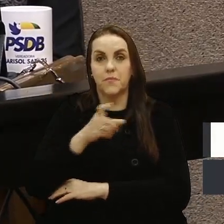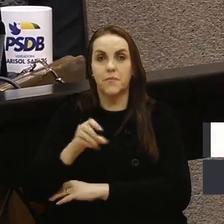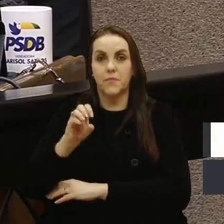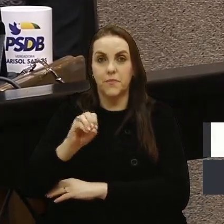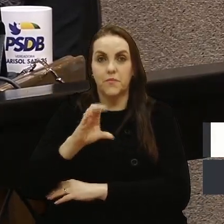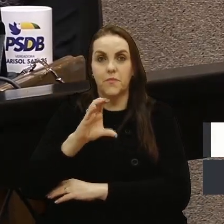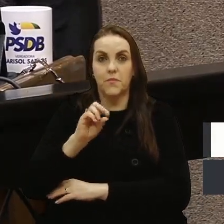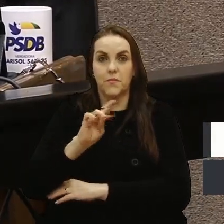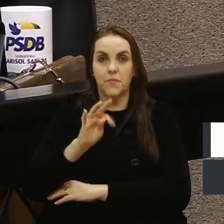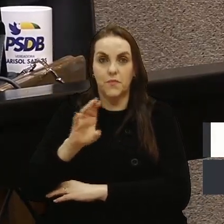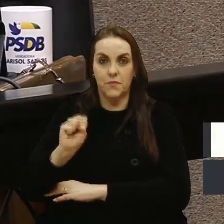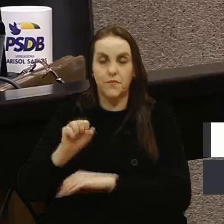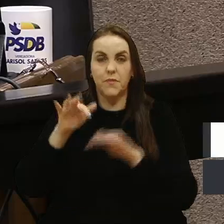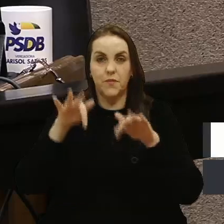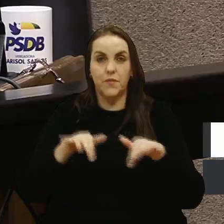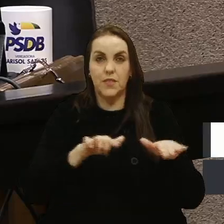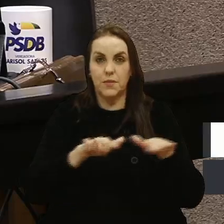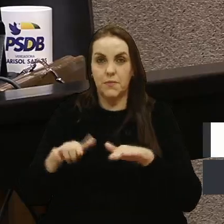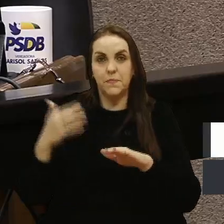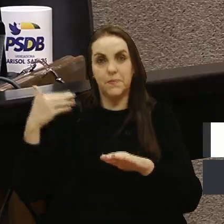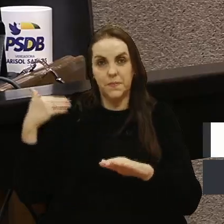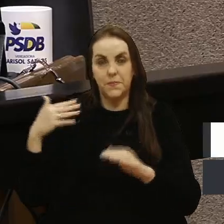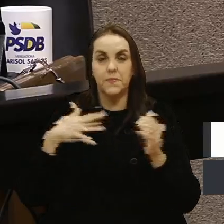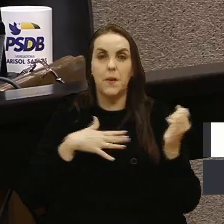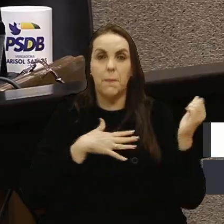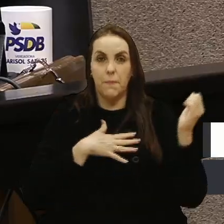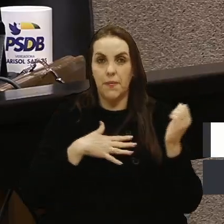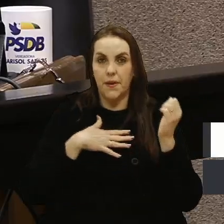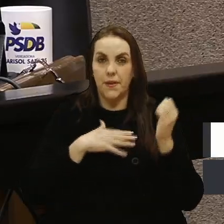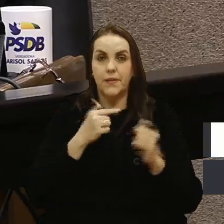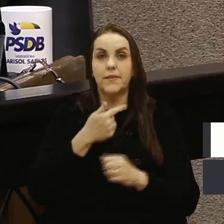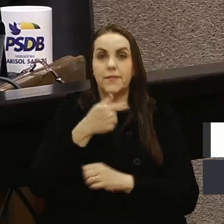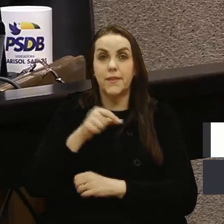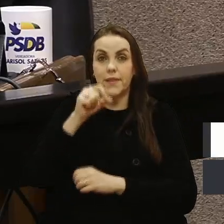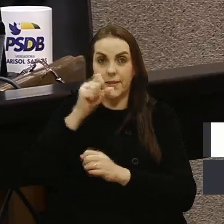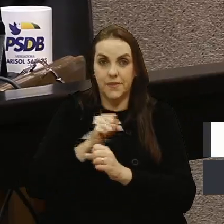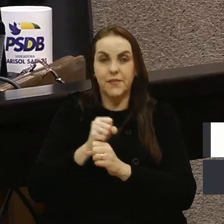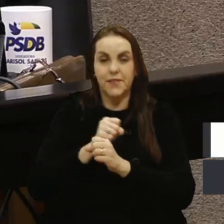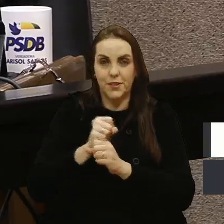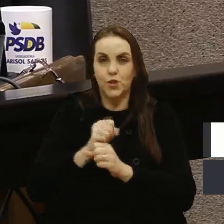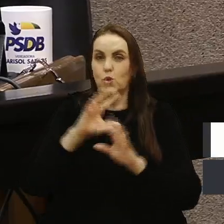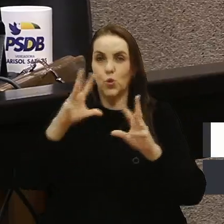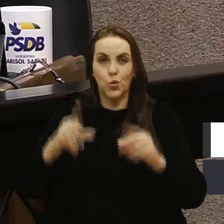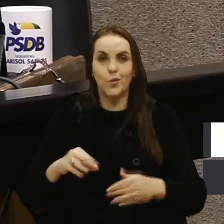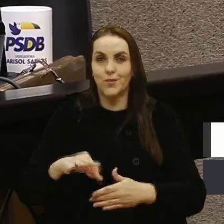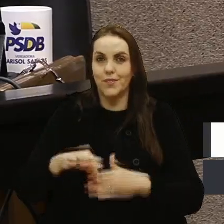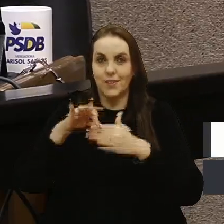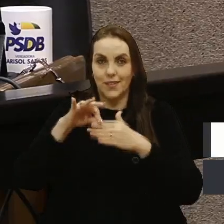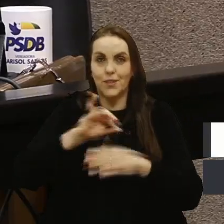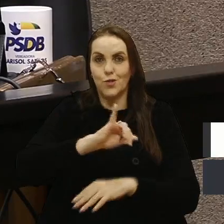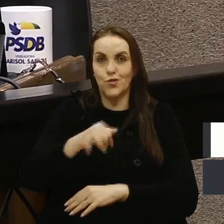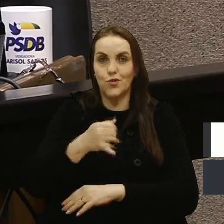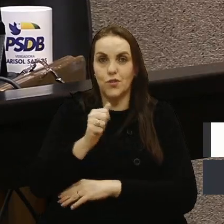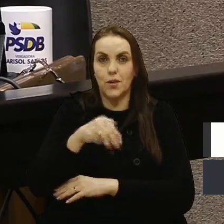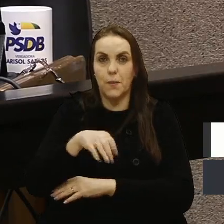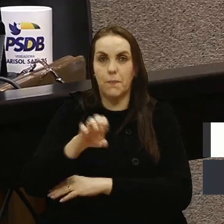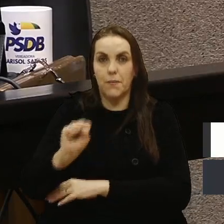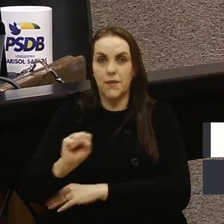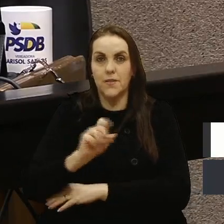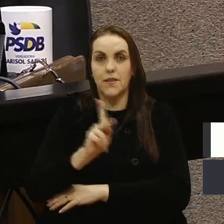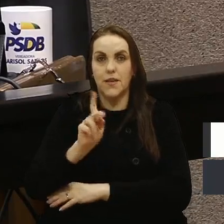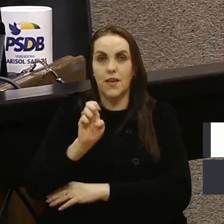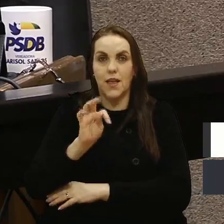semana um baile em comemoração aos seus 70 anos. Então, em nome de toda a patronagem, ao James e à Kathleen e ao